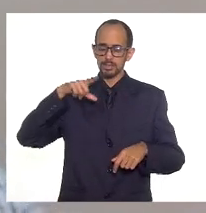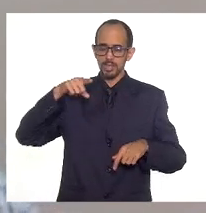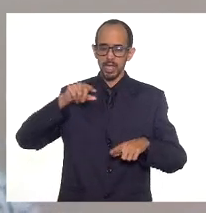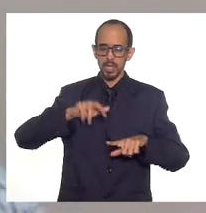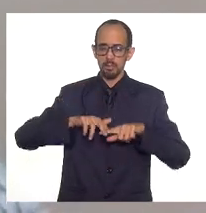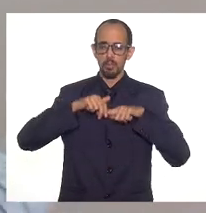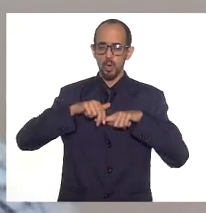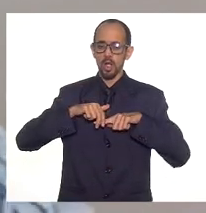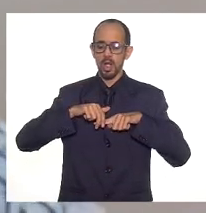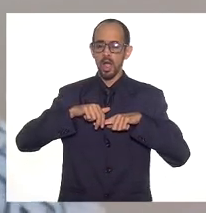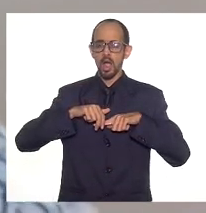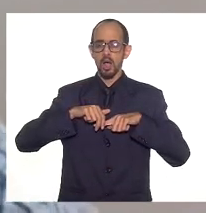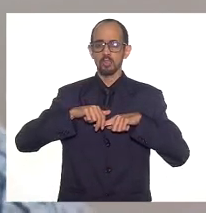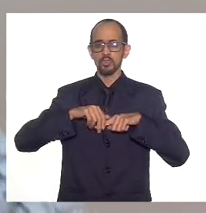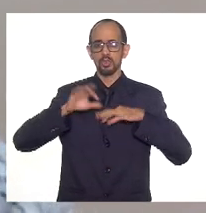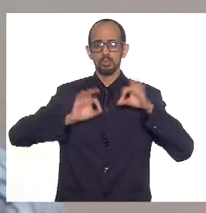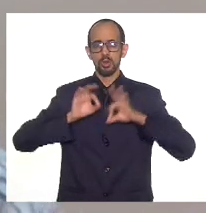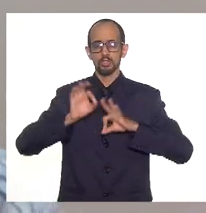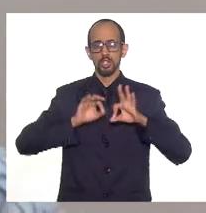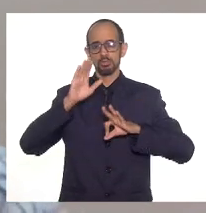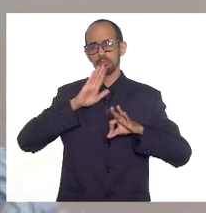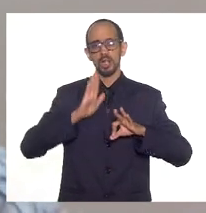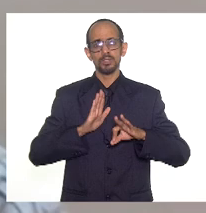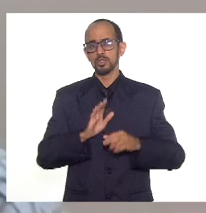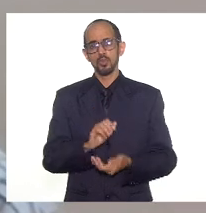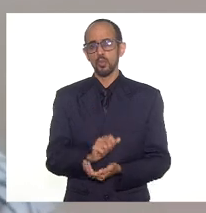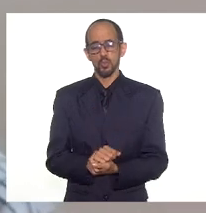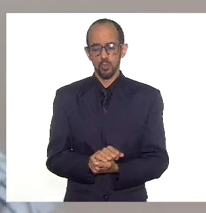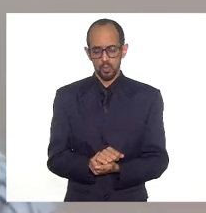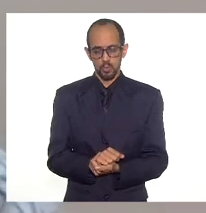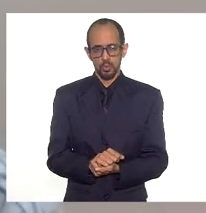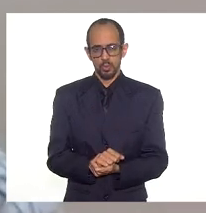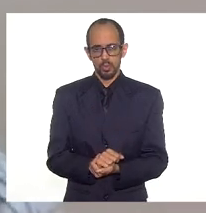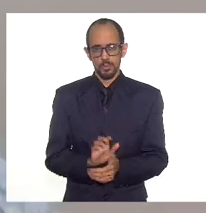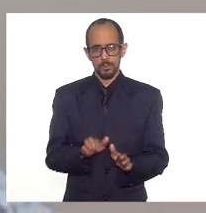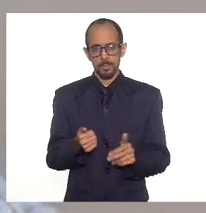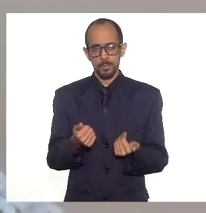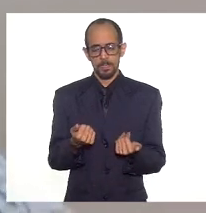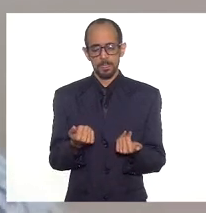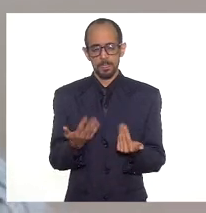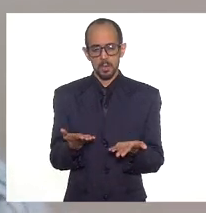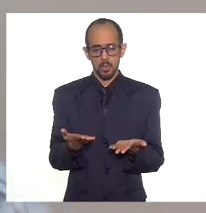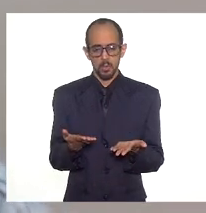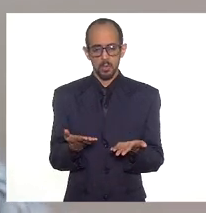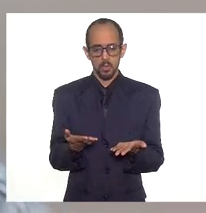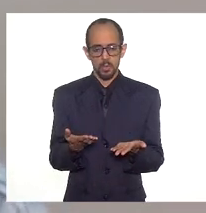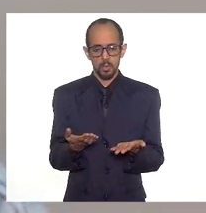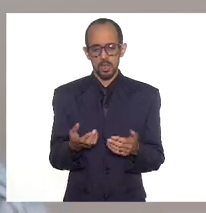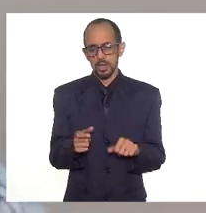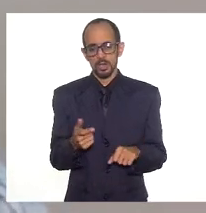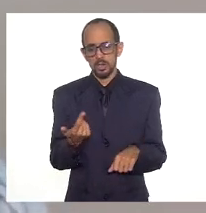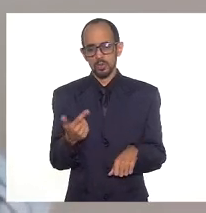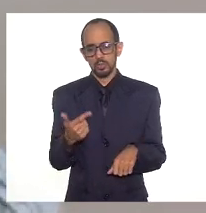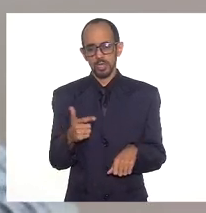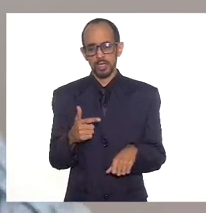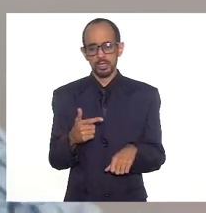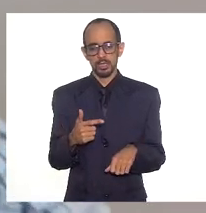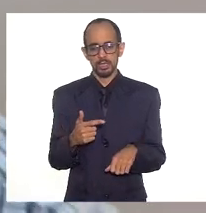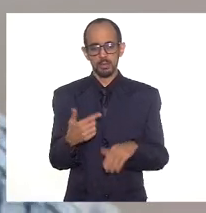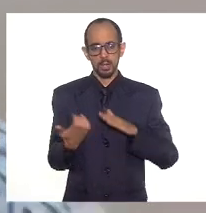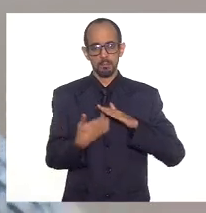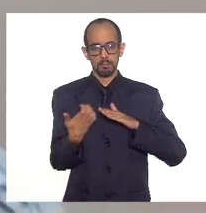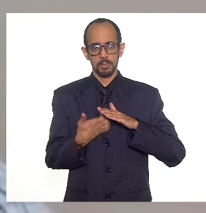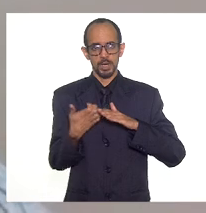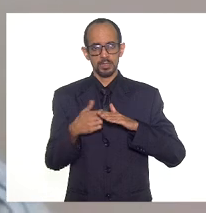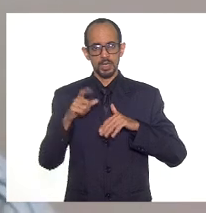teve projeto, senão não existiria. Está certo? Quer dizer, ou seja, não existiria uma empresa líder em águas profundas que é fruto